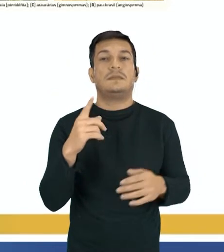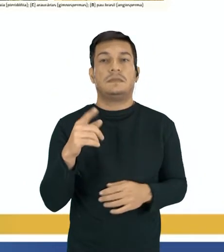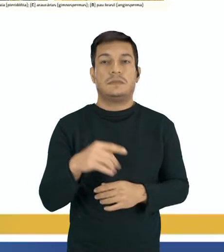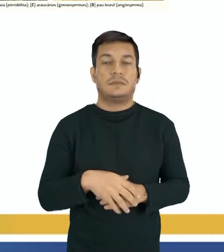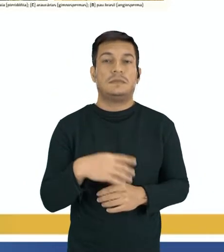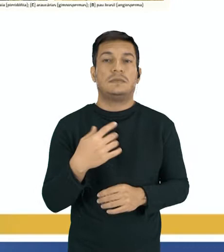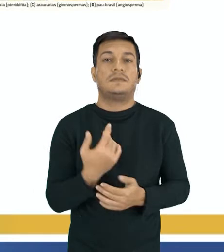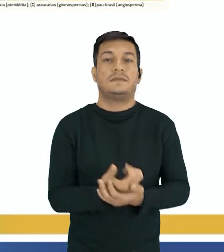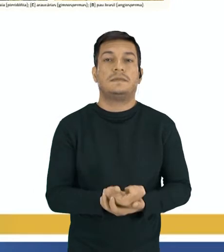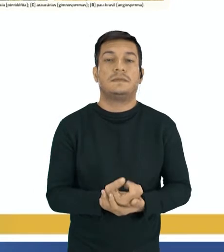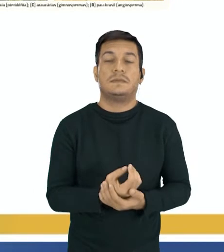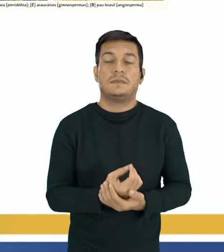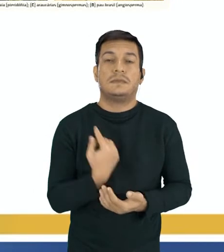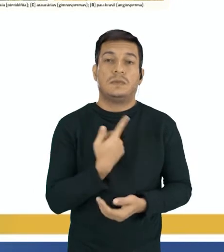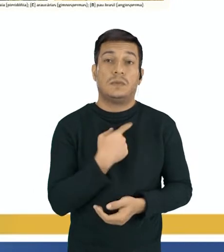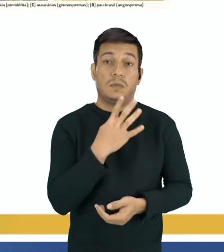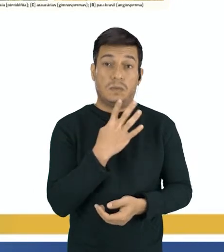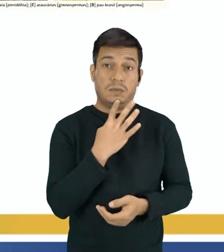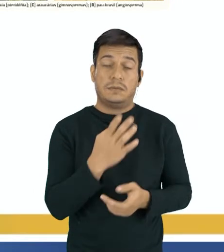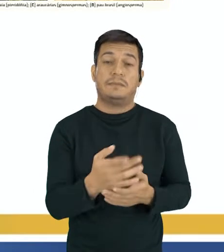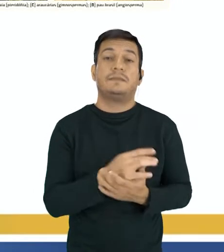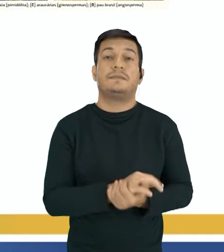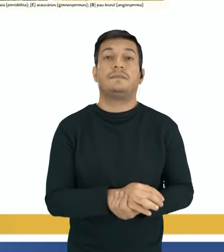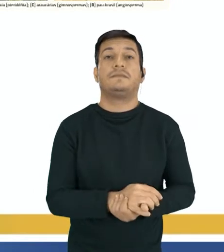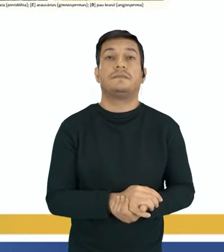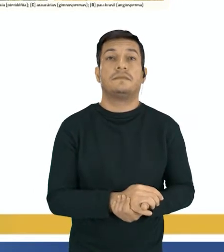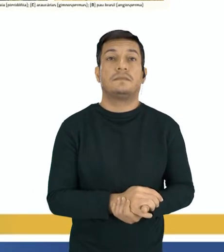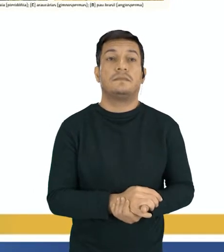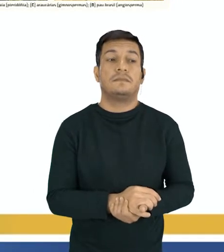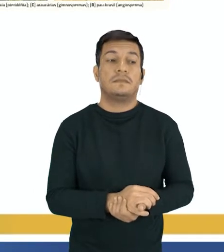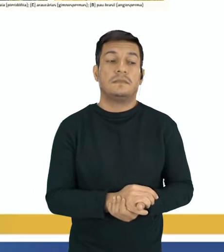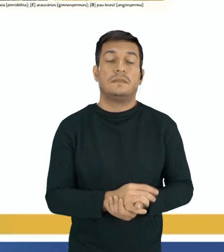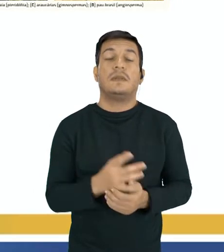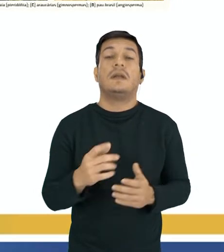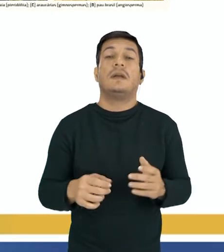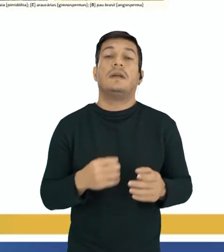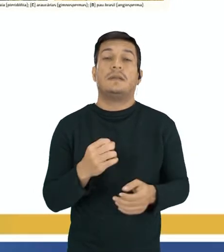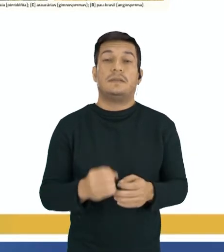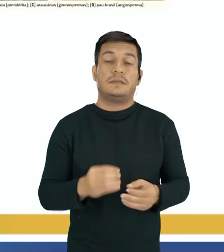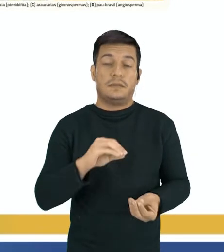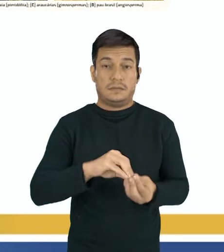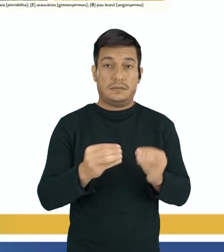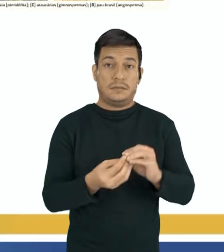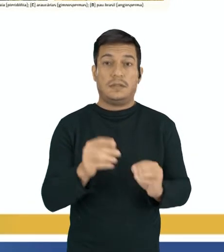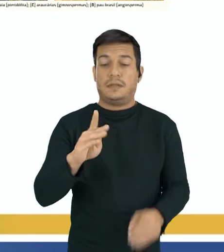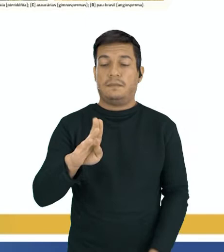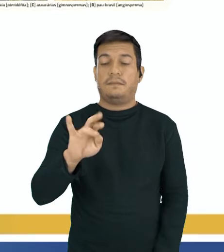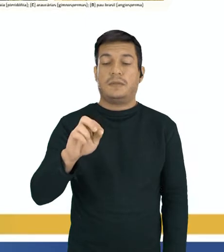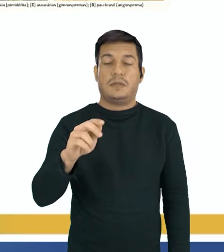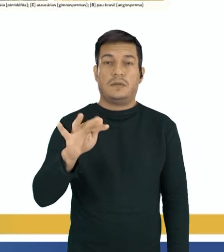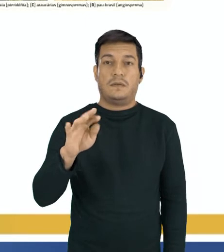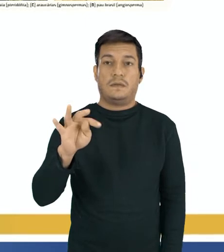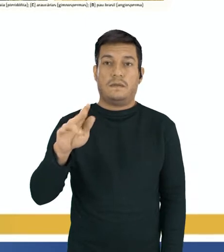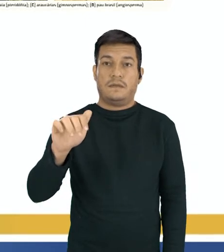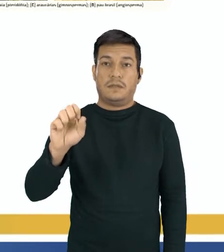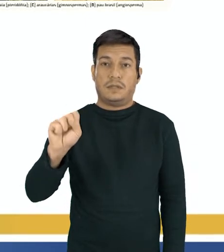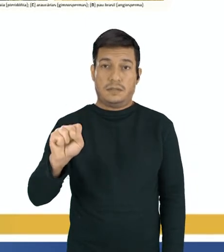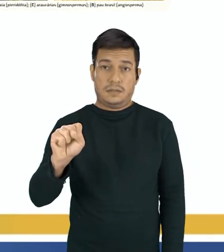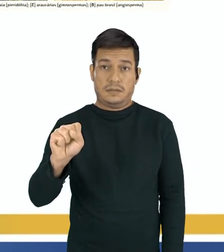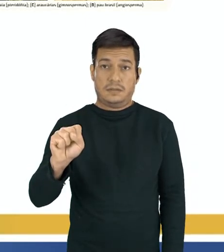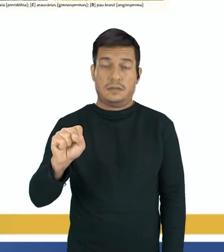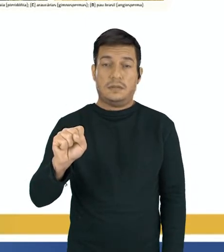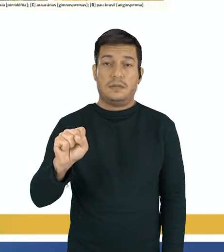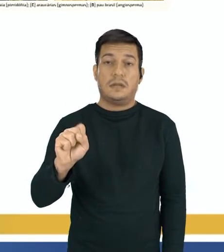complexas que nós conhecemos. O que acontece? Na reprodução sexuada das briófitas, que ali eu trouxe o exemplo dos